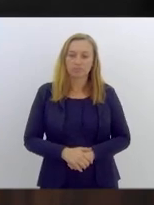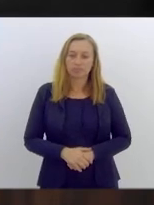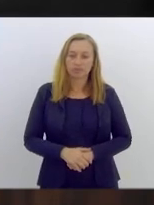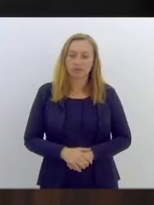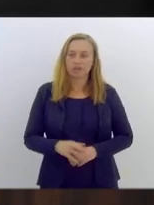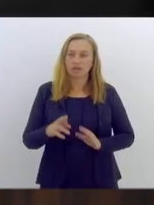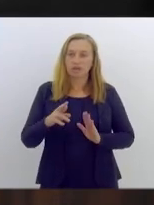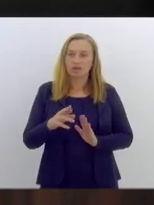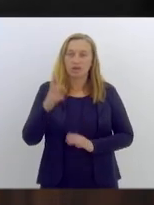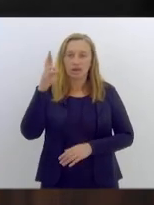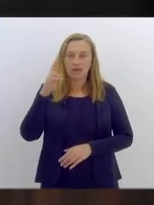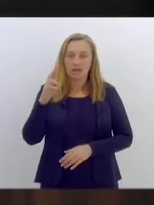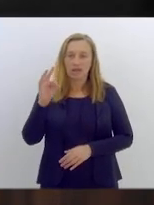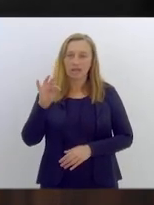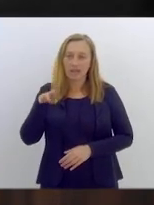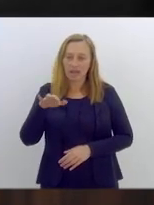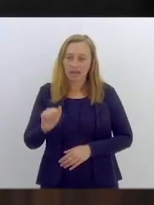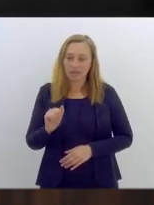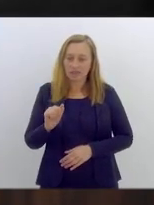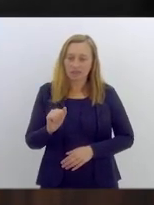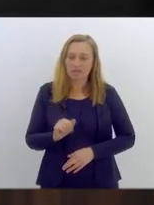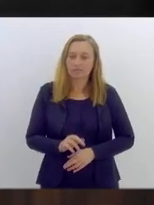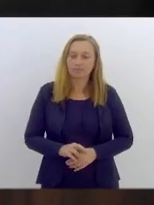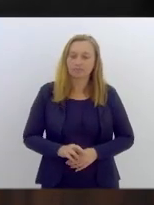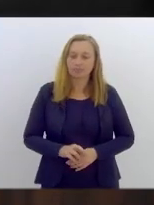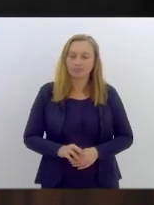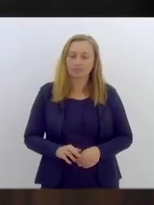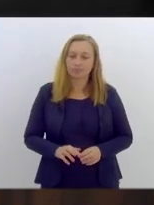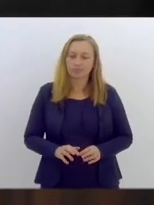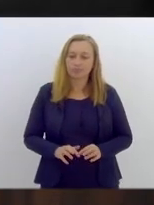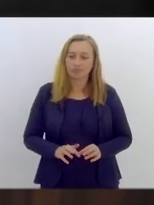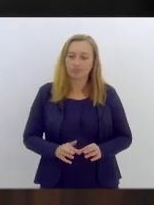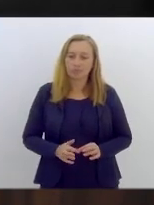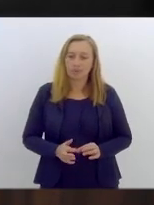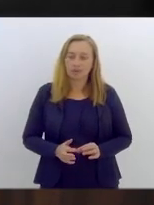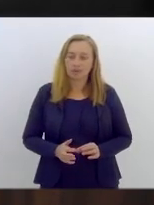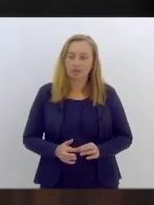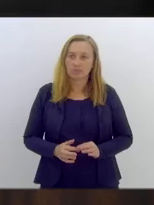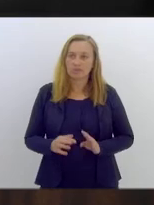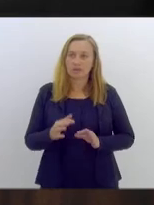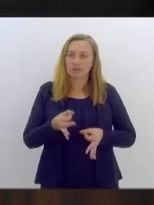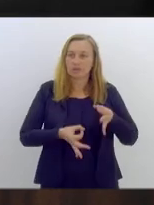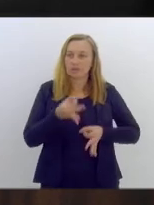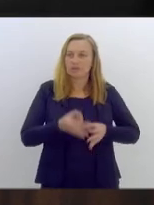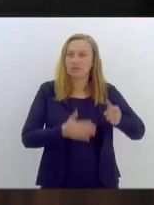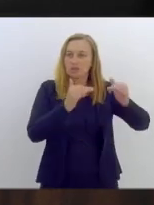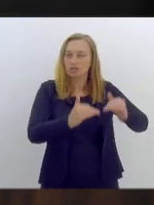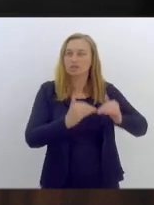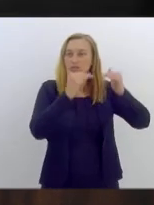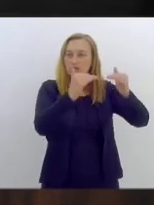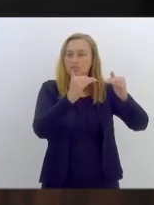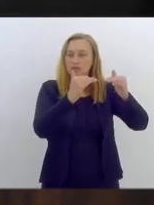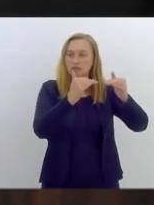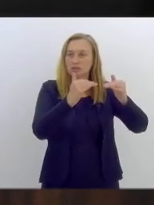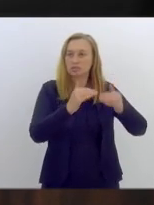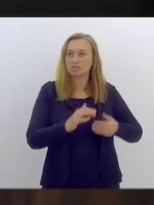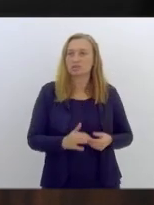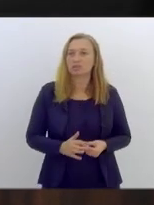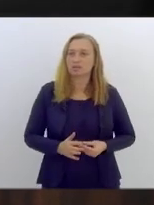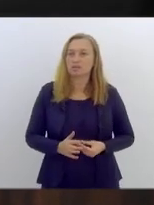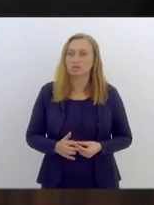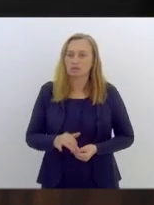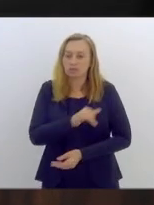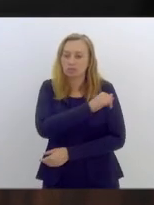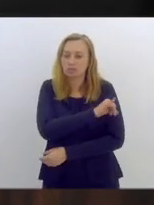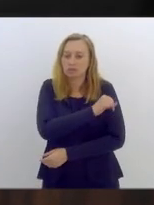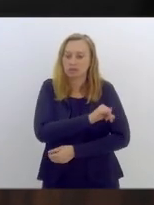doutora Renata Silvares França Fedel, desembargadora do Tribunal de Justiça do Rio de